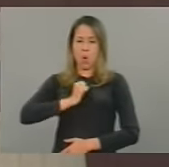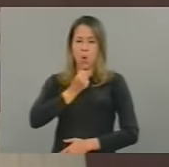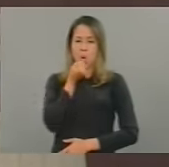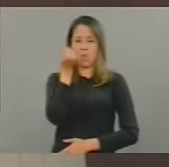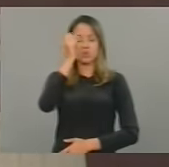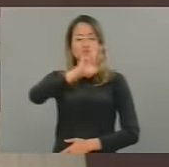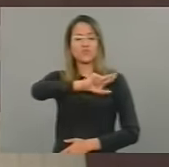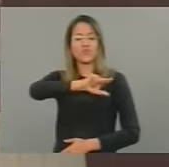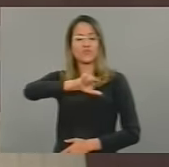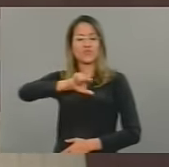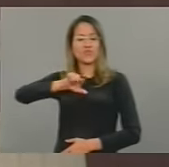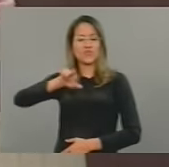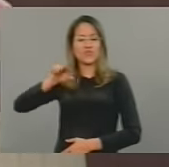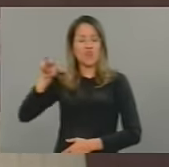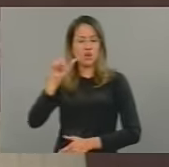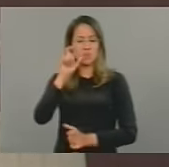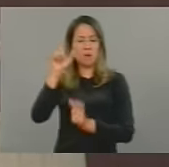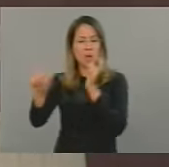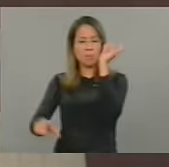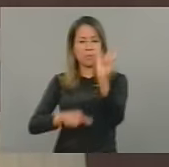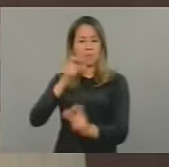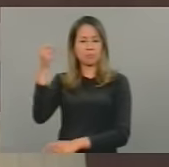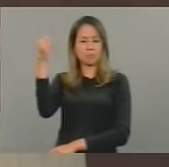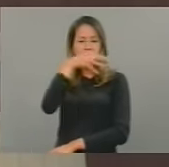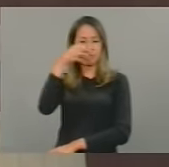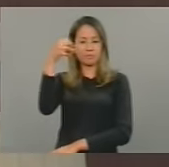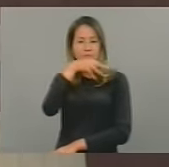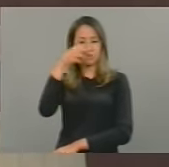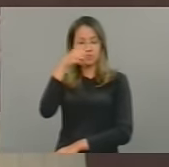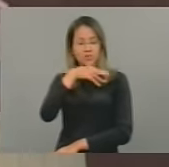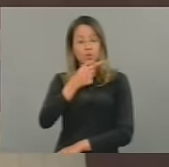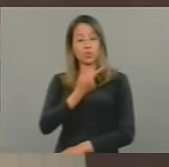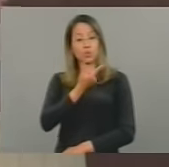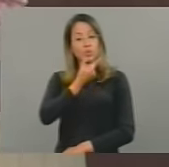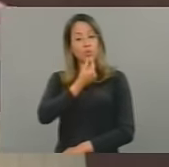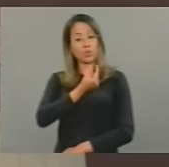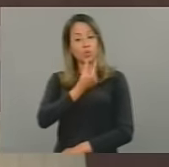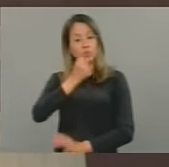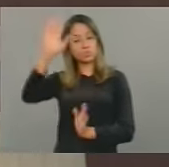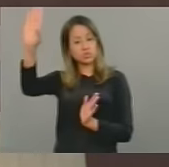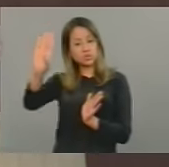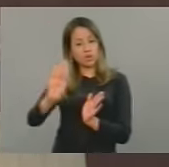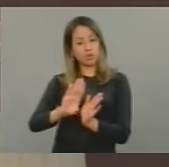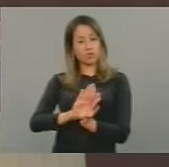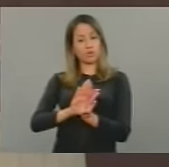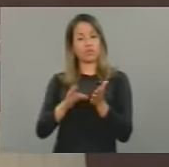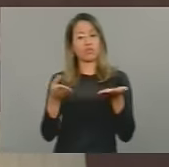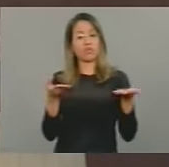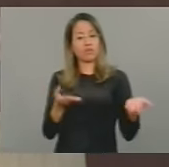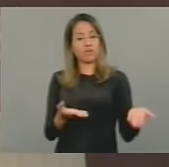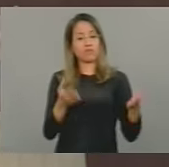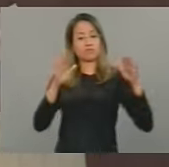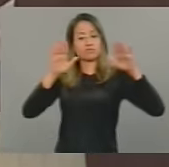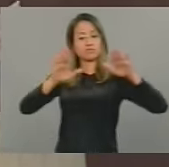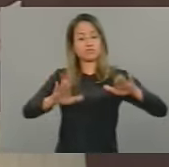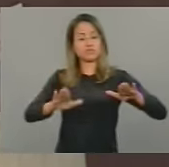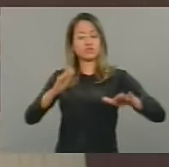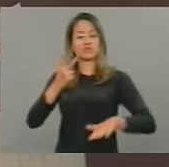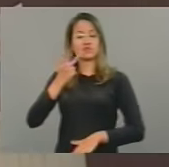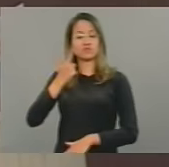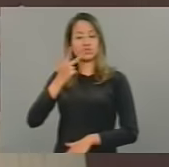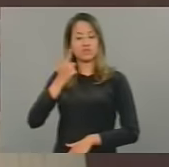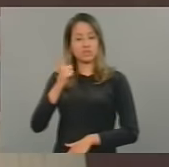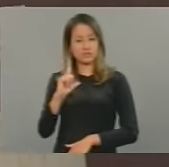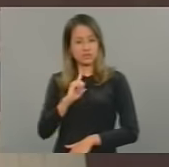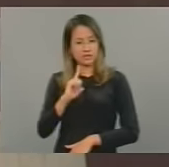xingamentos, atacou e agrediu o companheiro Stedley, que acabava de chegar ao aeroporto Pinto Martins, em Fortaleza, convidado